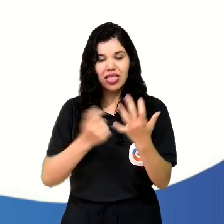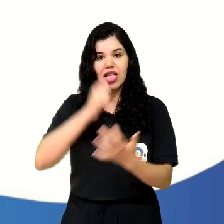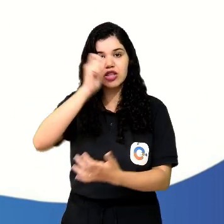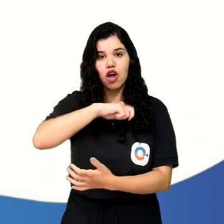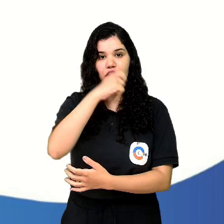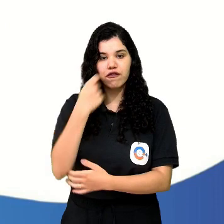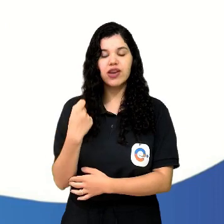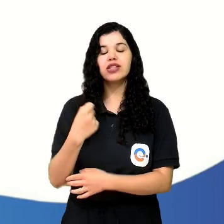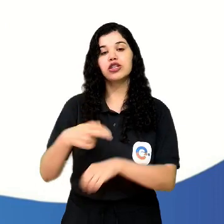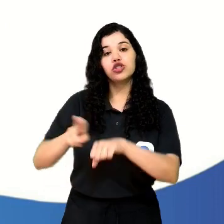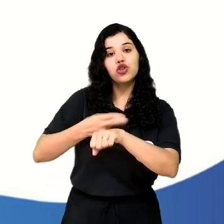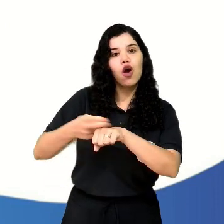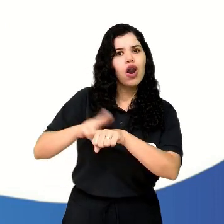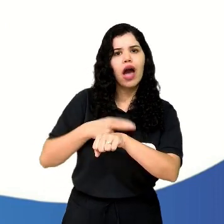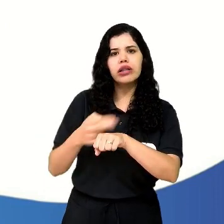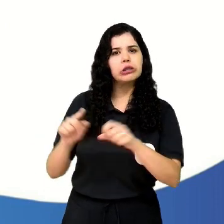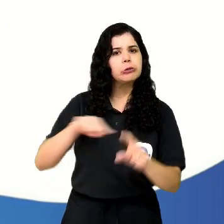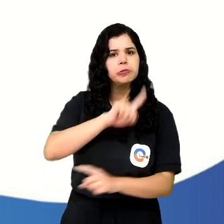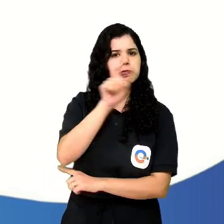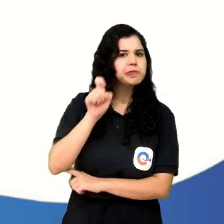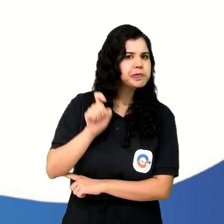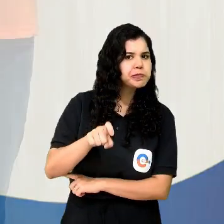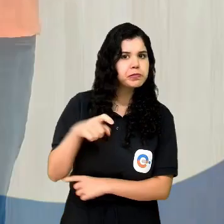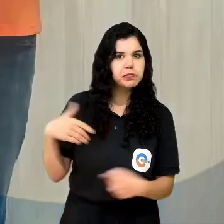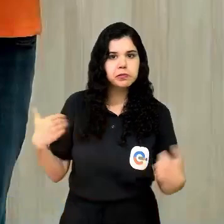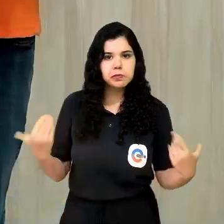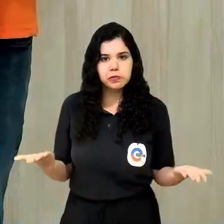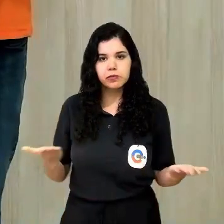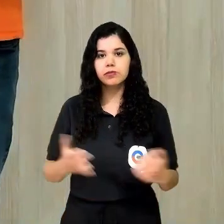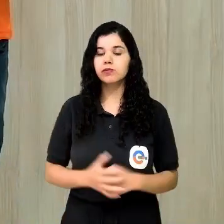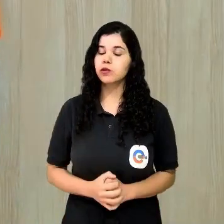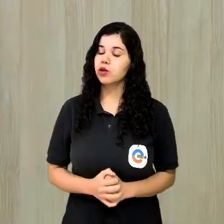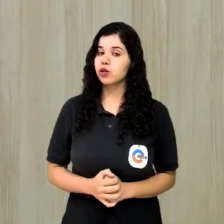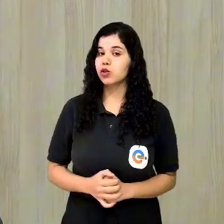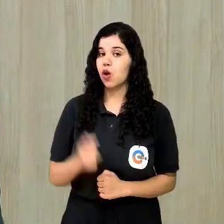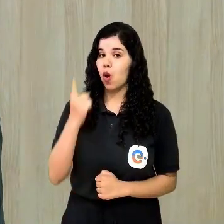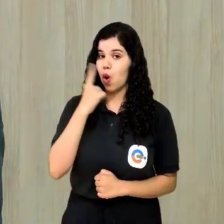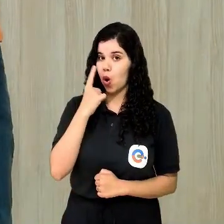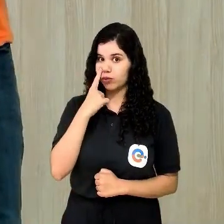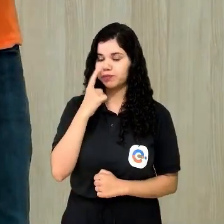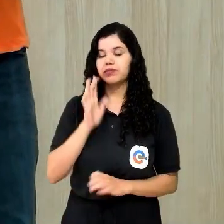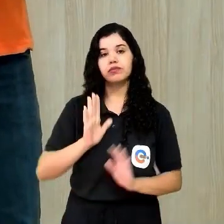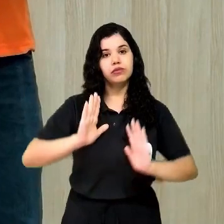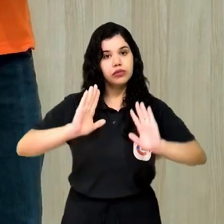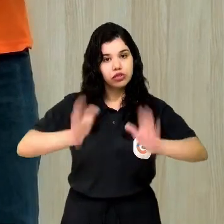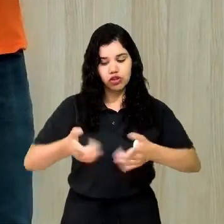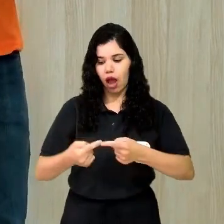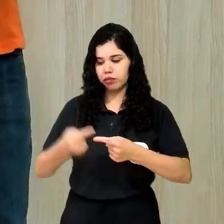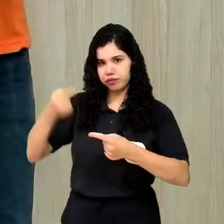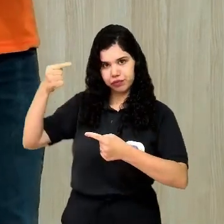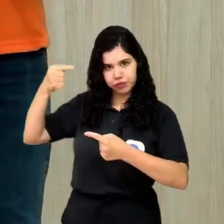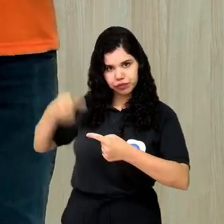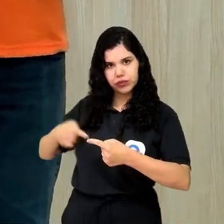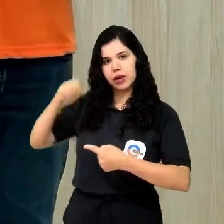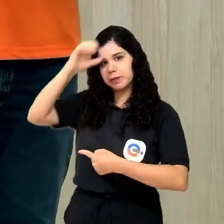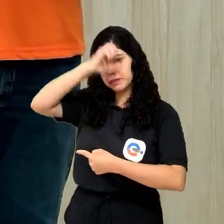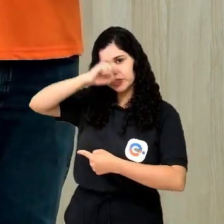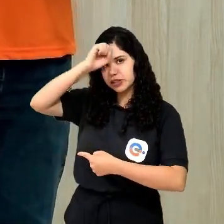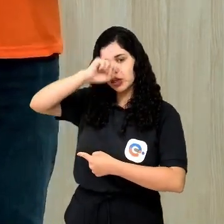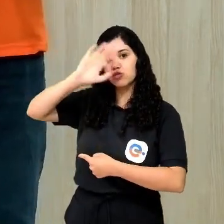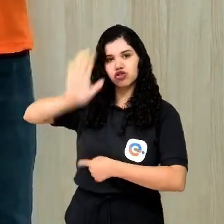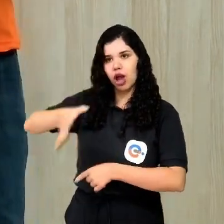de chocolate é. Então vamos lá. Primeiramente, como a gente já aprendeu, vocês já devem estar